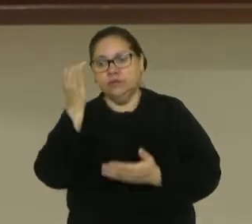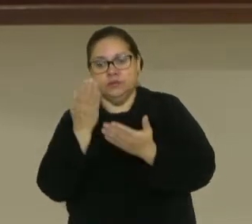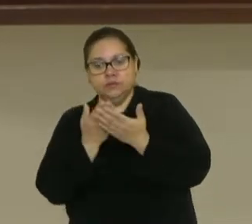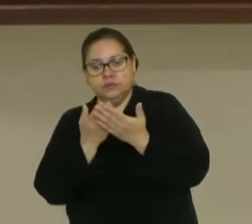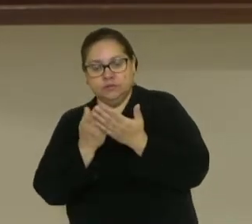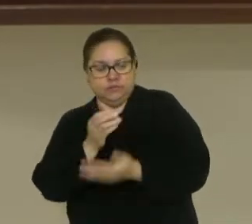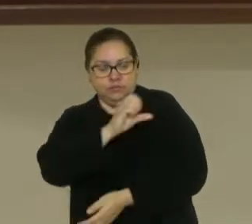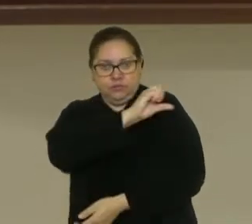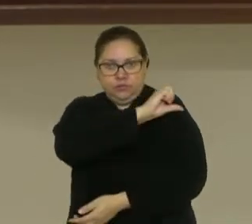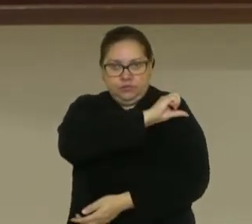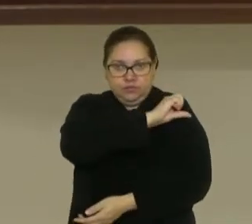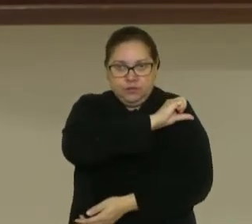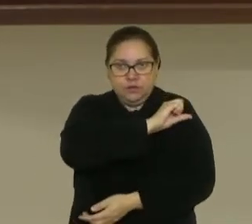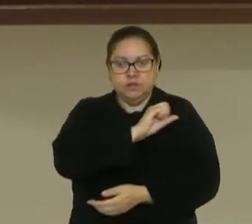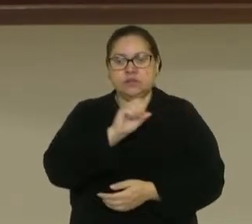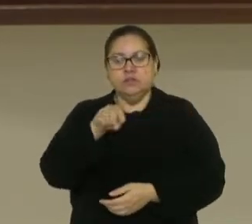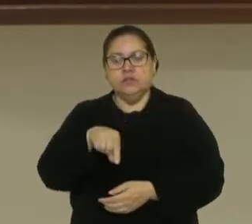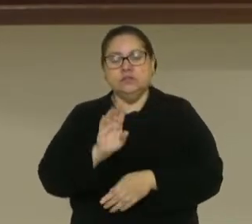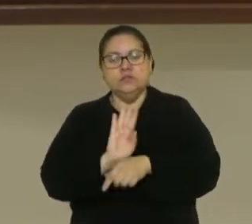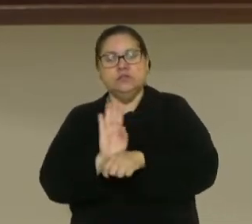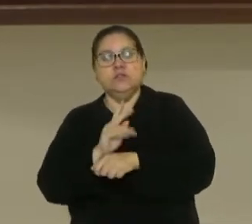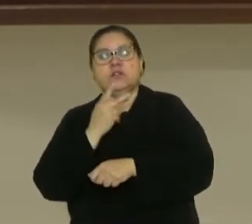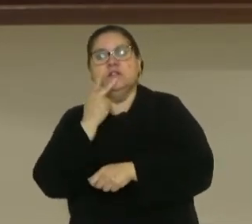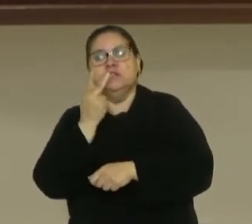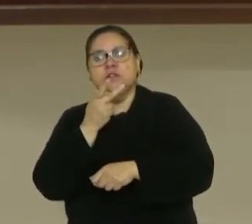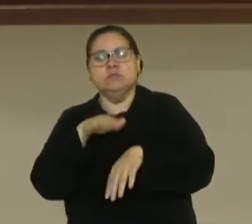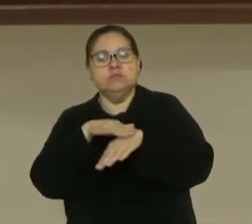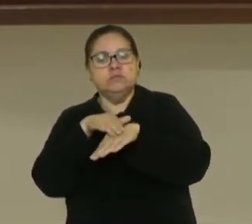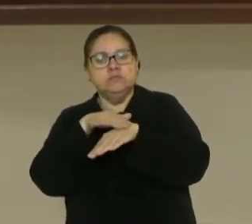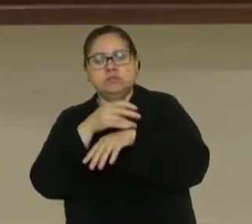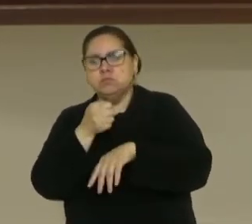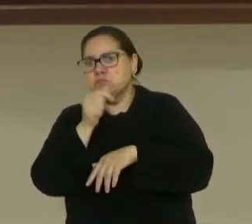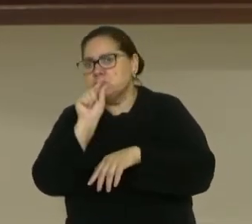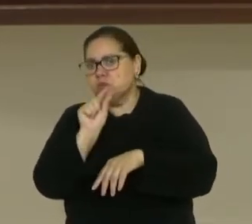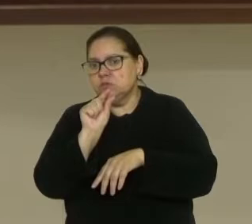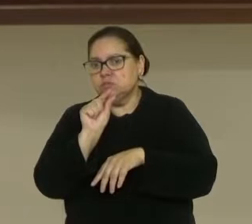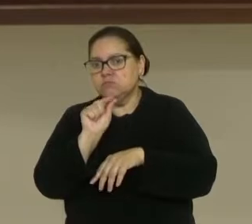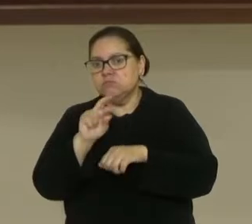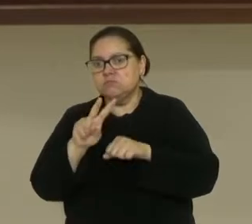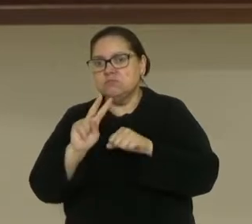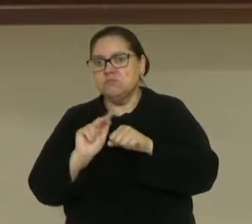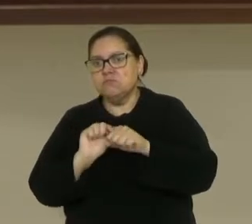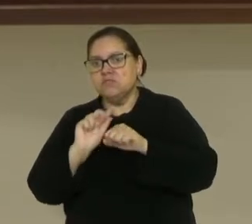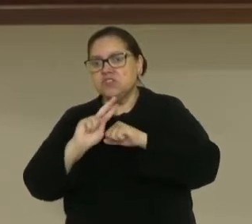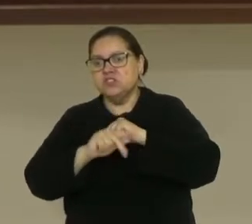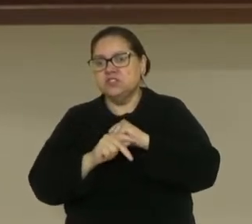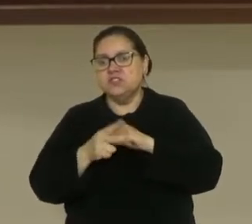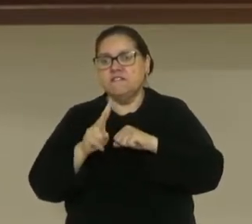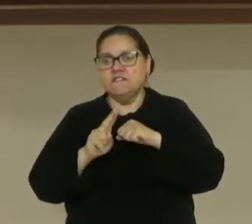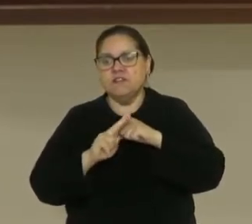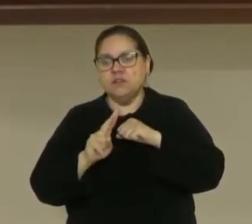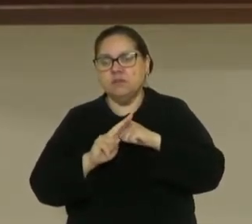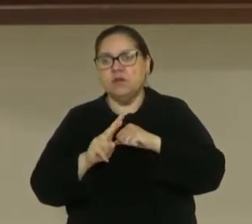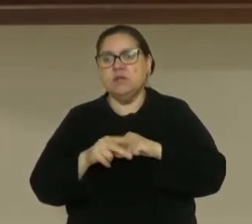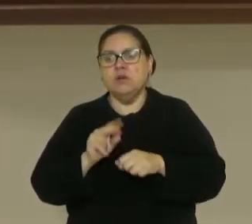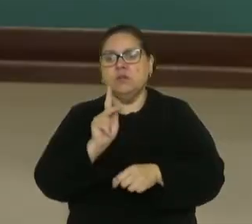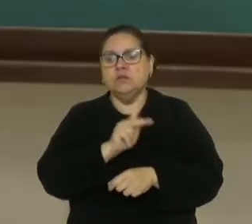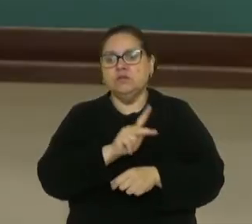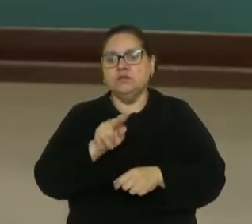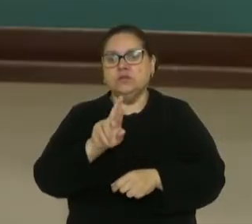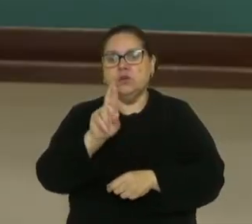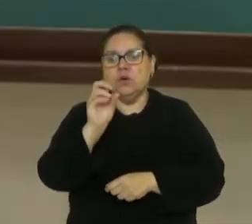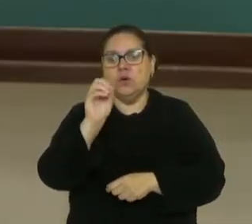Olá, estudantes do 9º ano. Nesse vídeo vamos conversar um pouquinho sobre regência verbal. Eu sou a professora Rosa